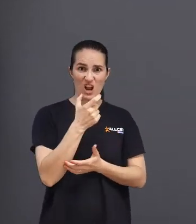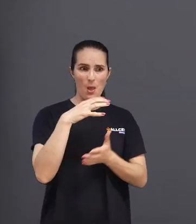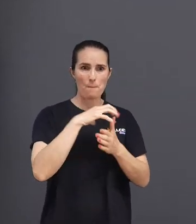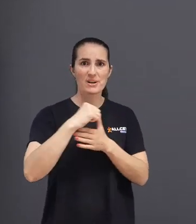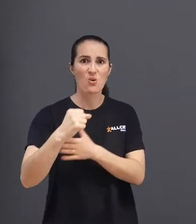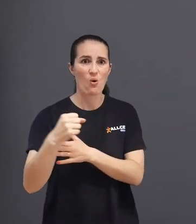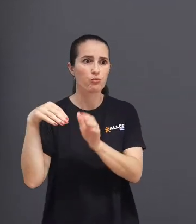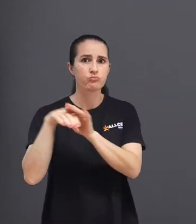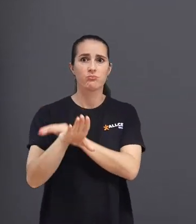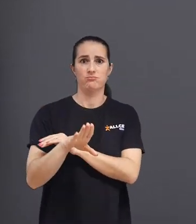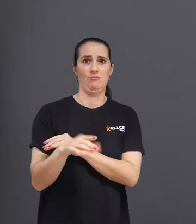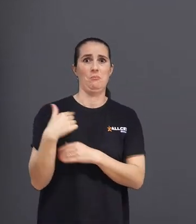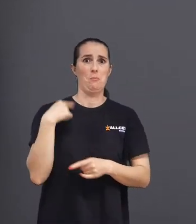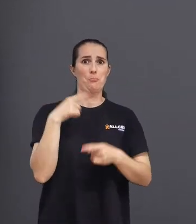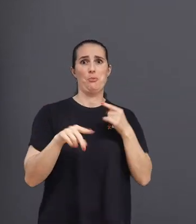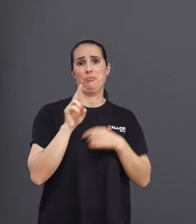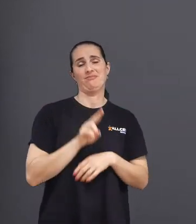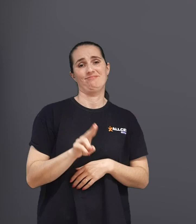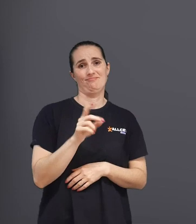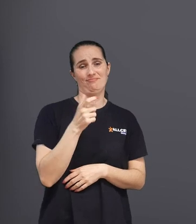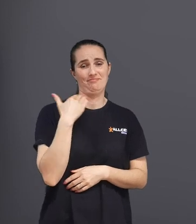psicológica porque eu estava abalado.